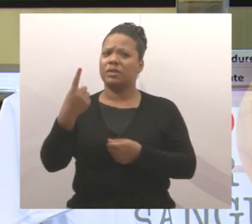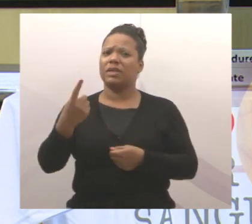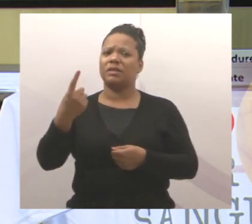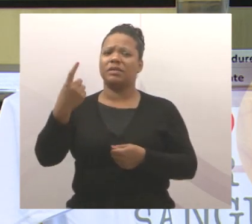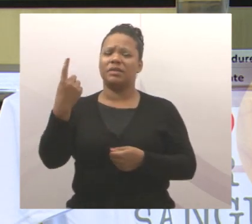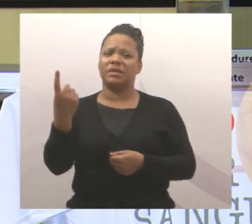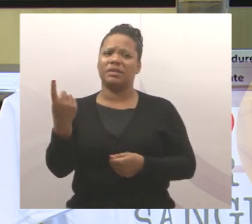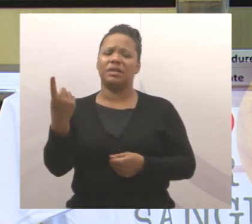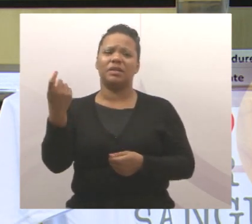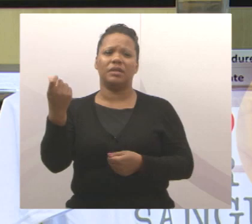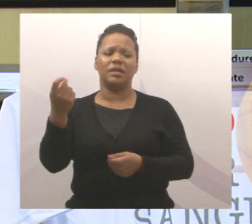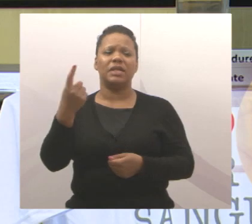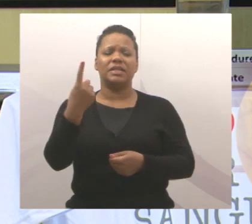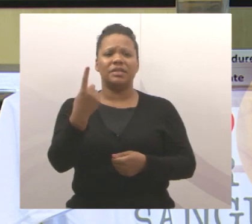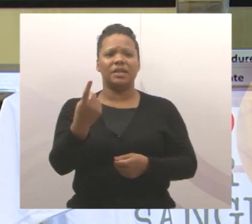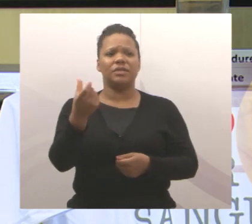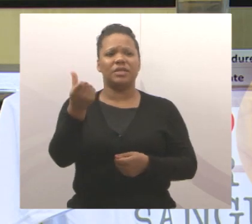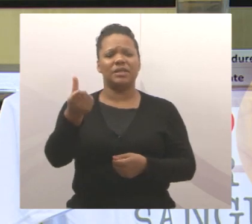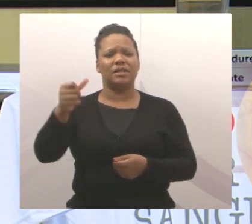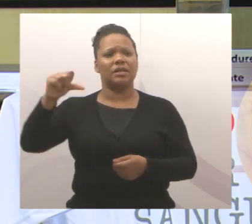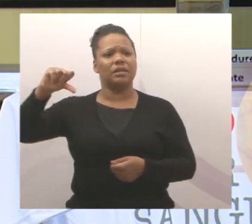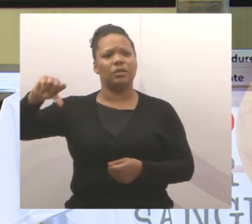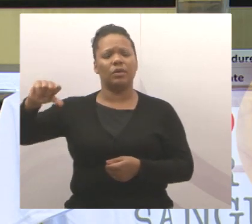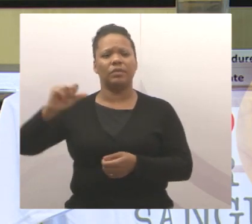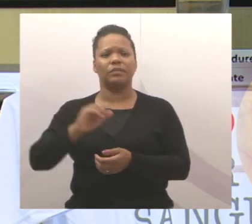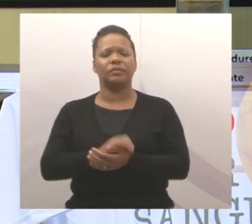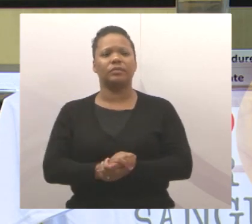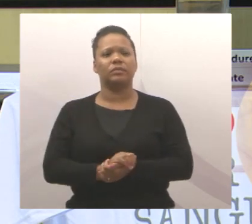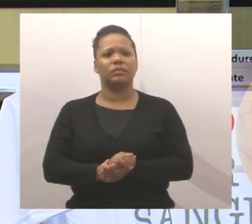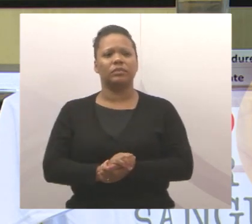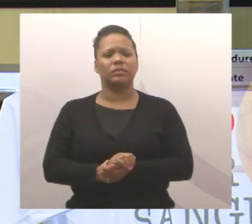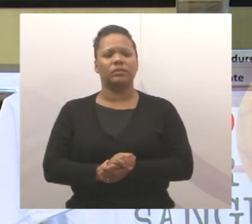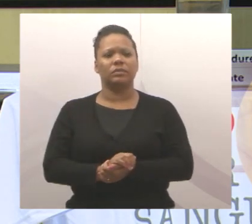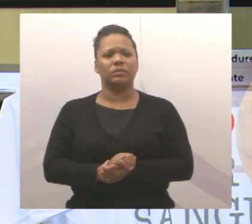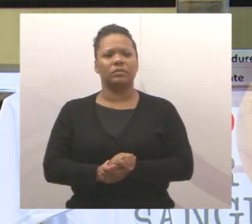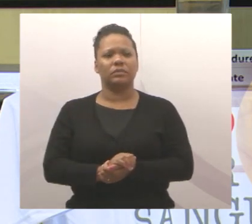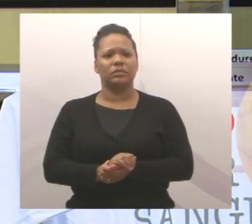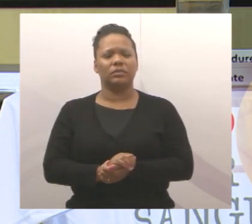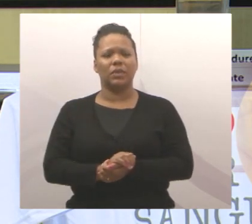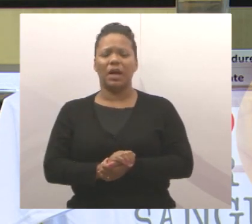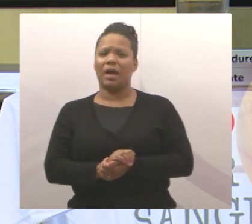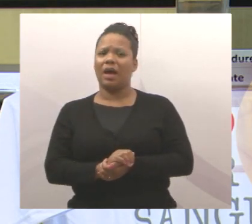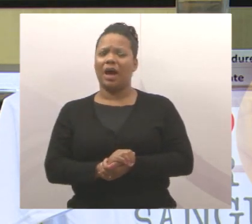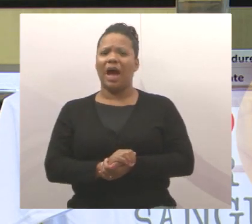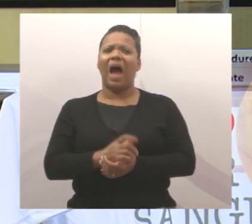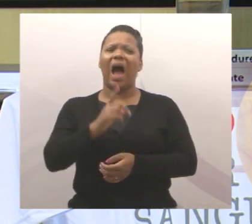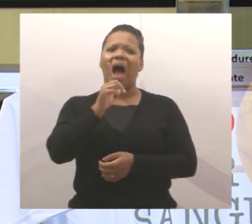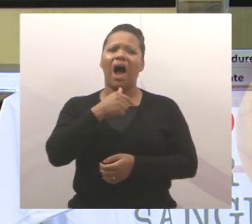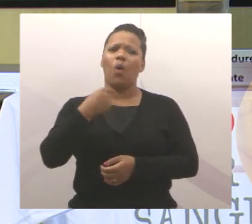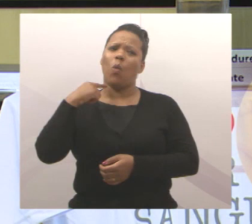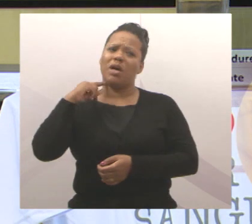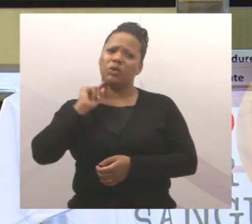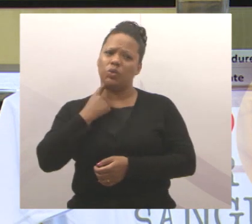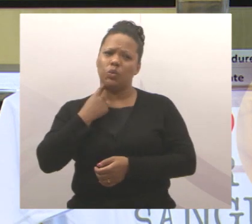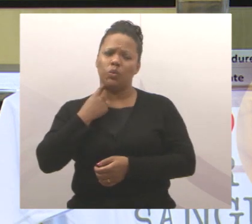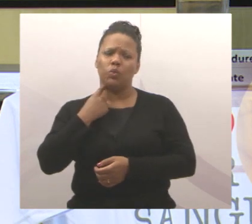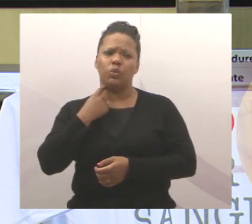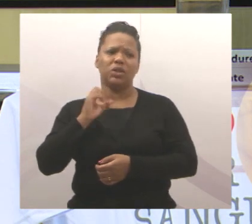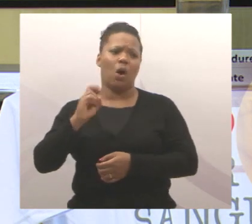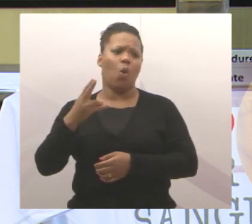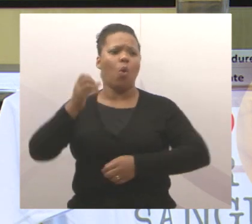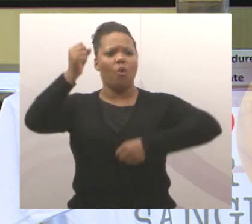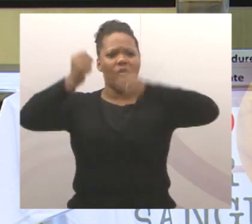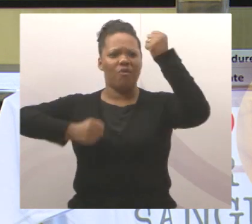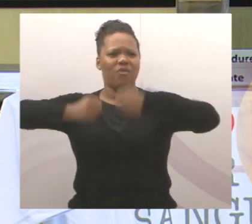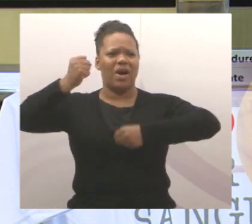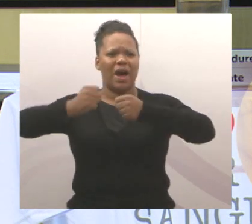Artigo 169, fica vedado o lançamento de efluentes e esgotos urbanos e industriais em